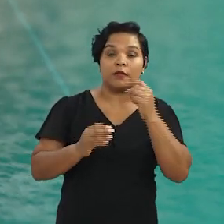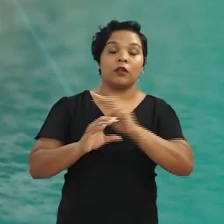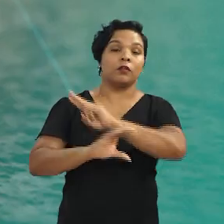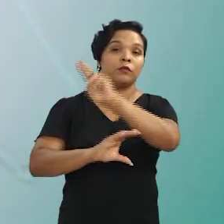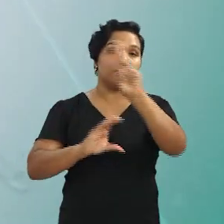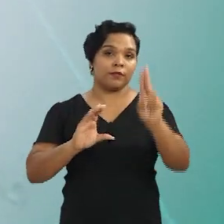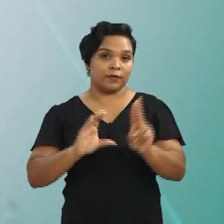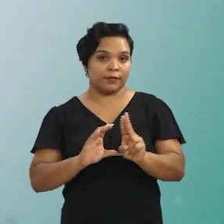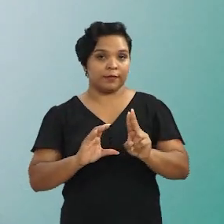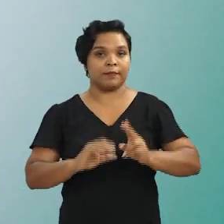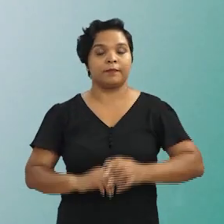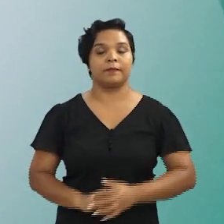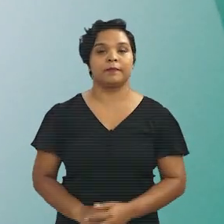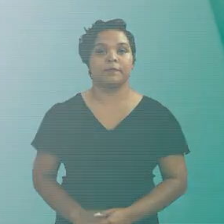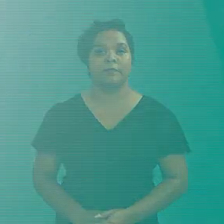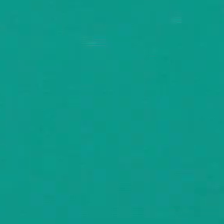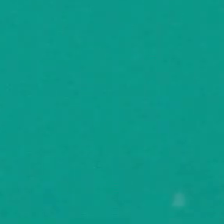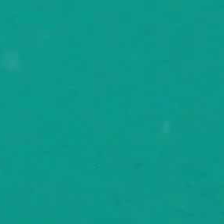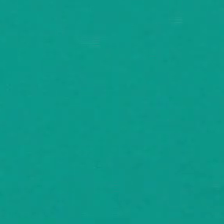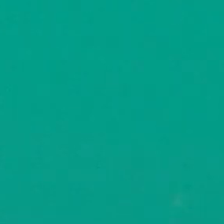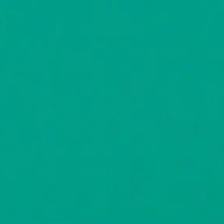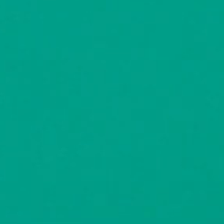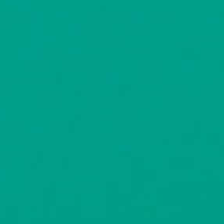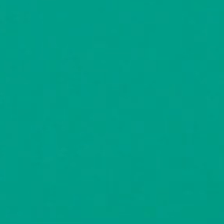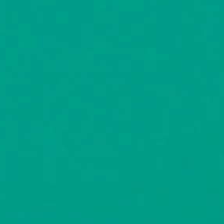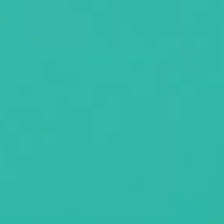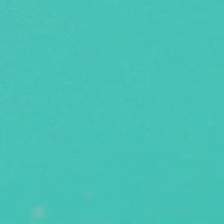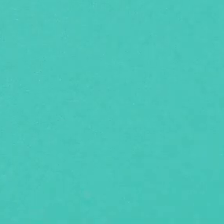de agora no Universiência.